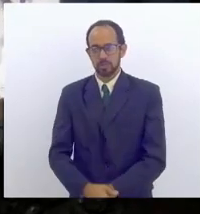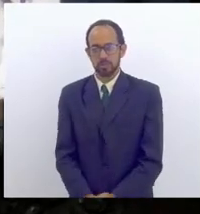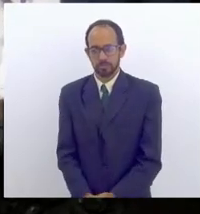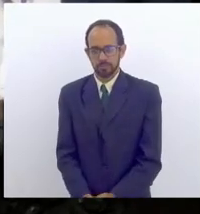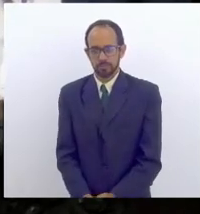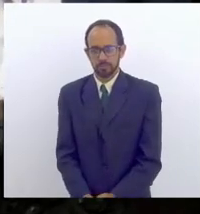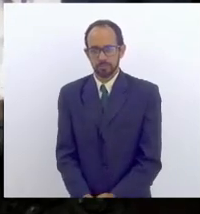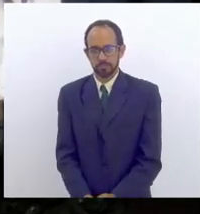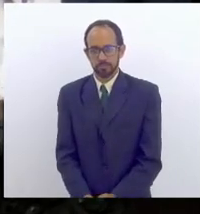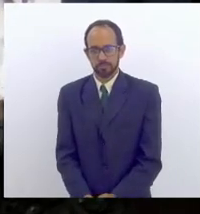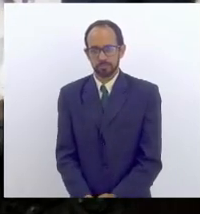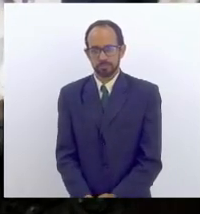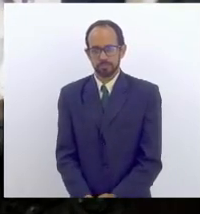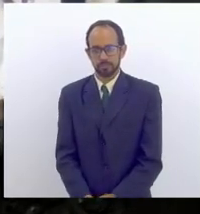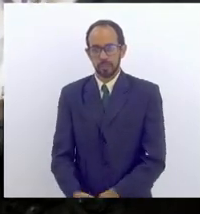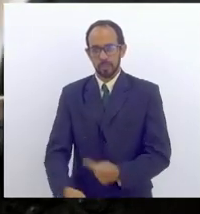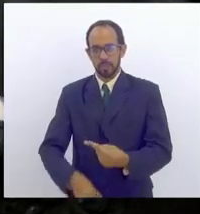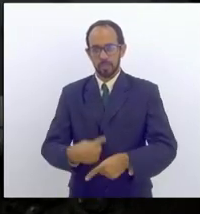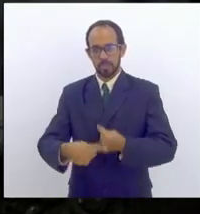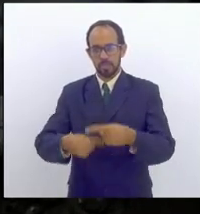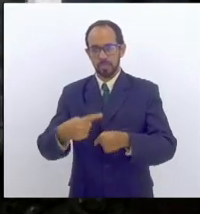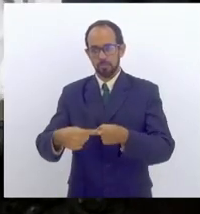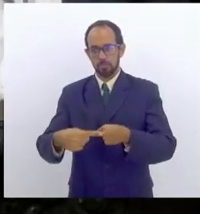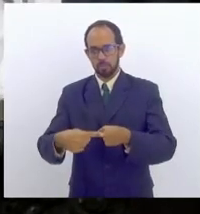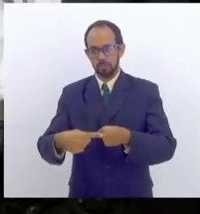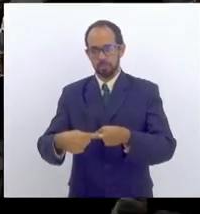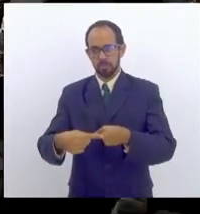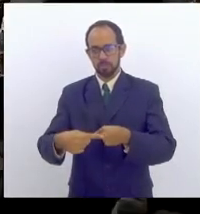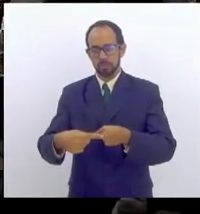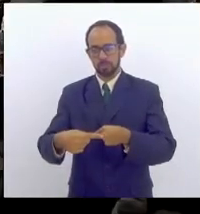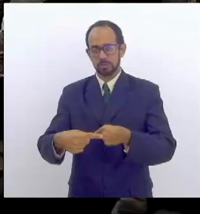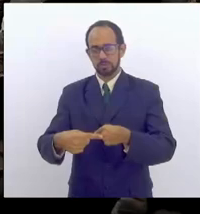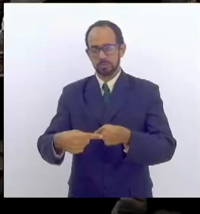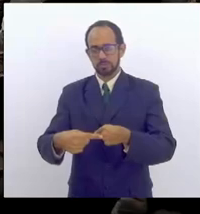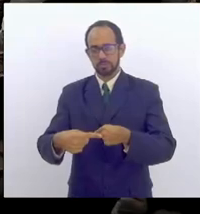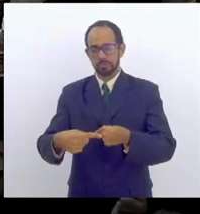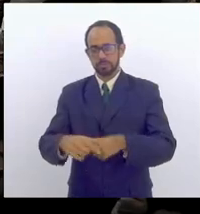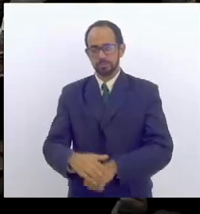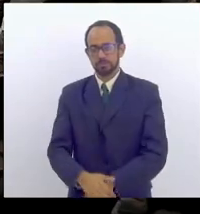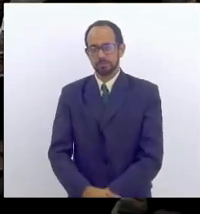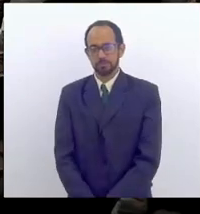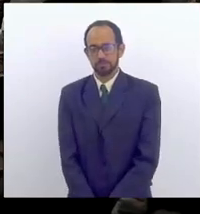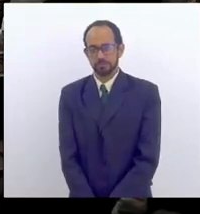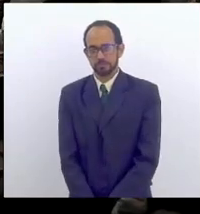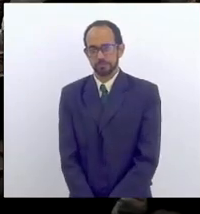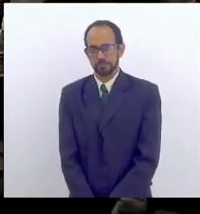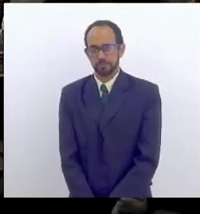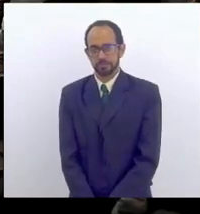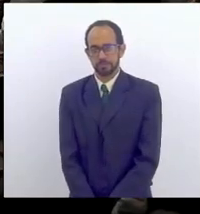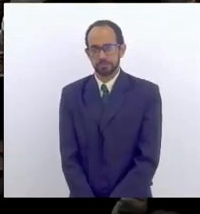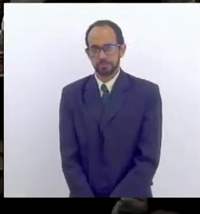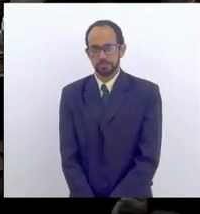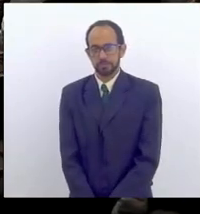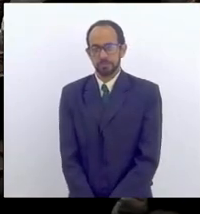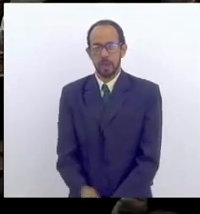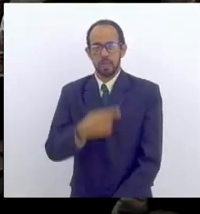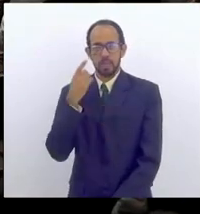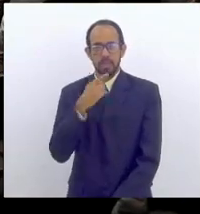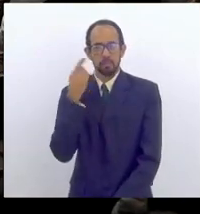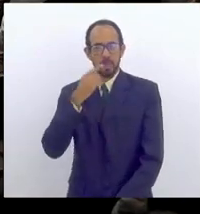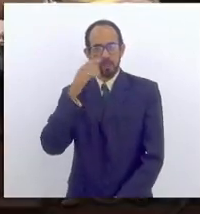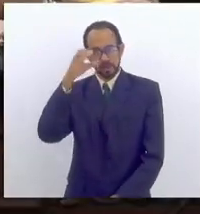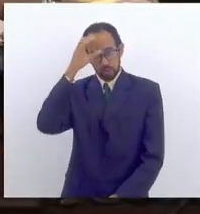Depois, quem vai chamar os deputados para votar? As deputadas Tia Ju e Marta